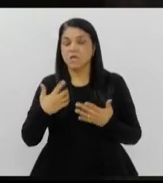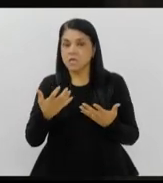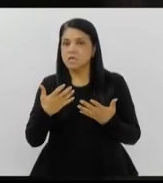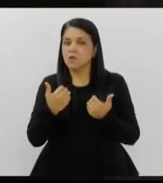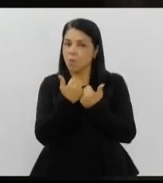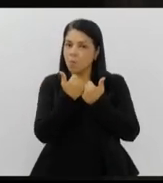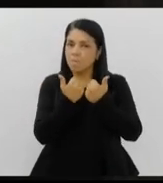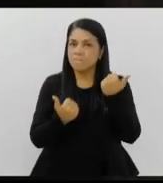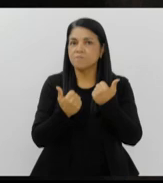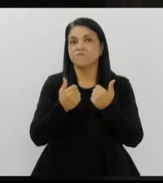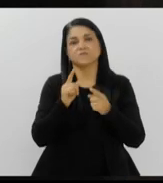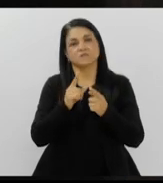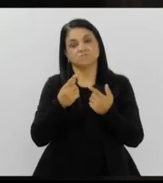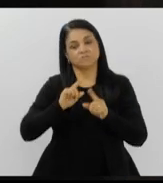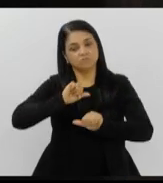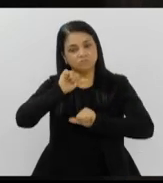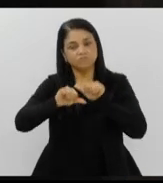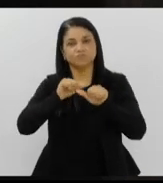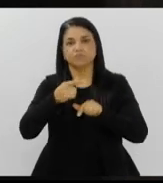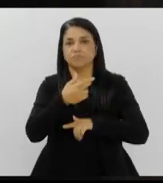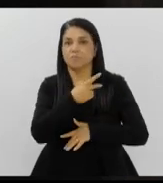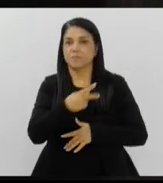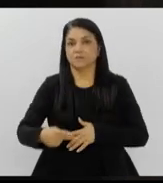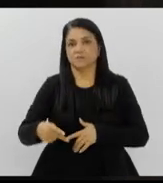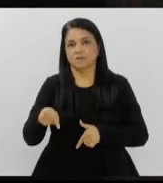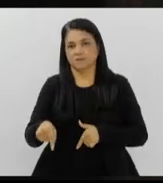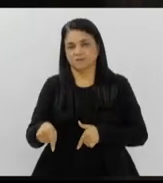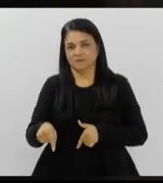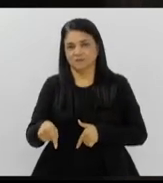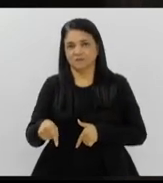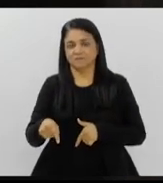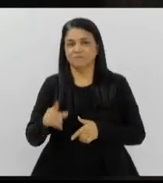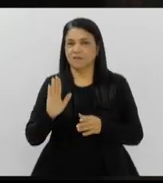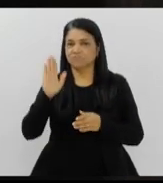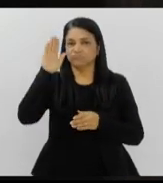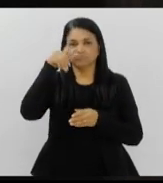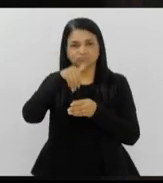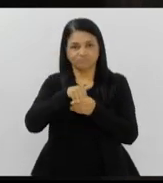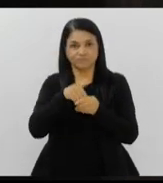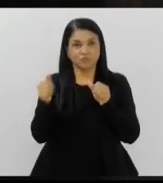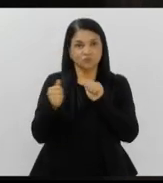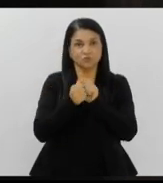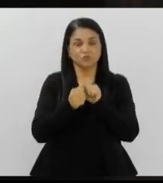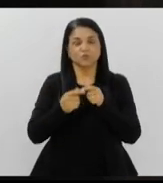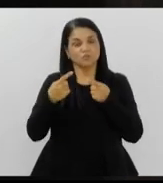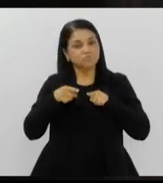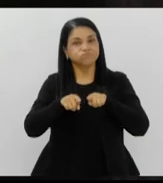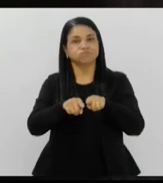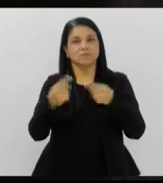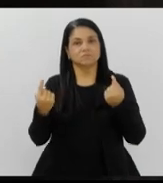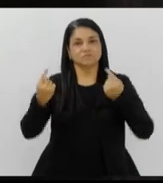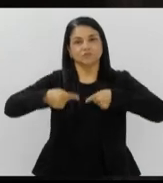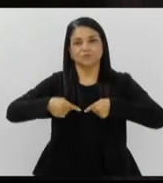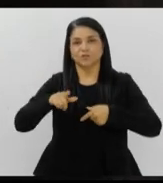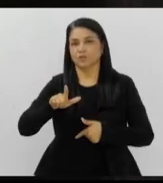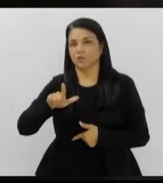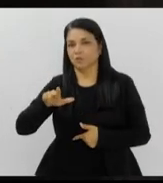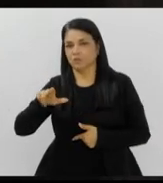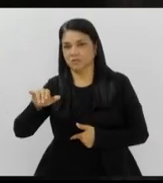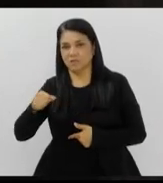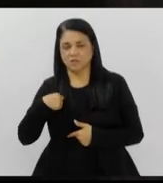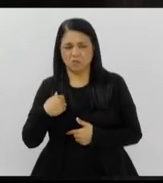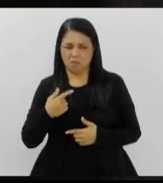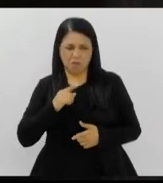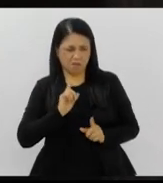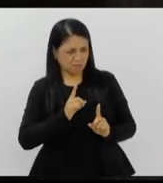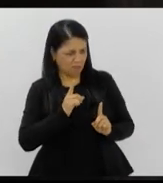iria se candidatar na reeleição do Luciano. E ela disse, não é esse daqui o meu propósito, nem a minha intenção,